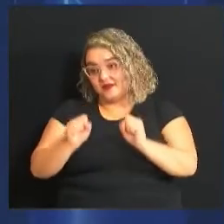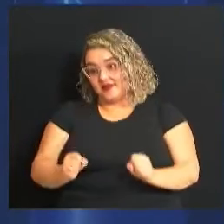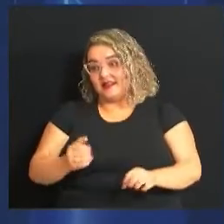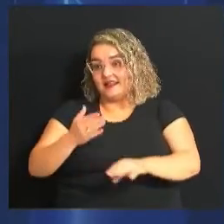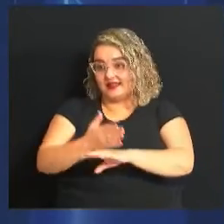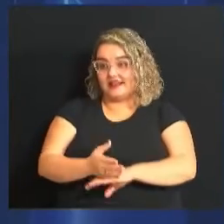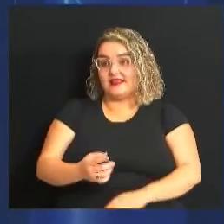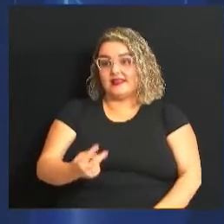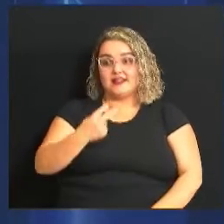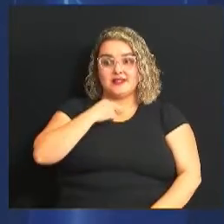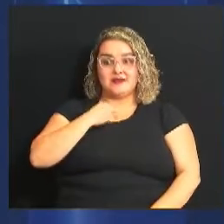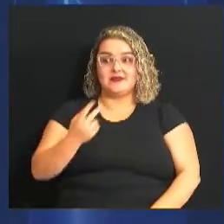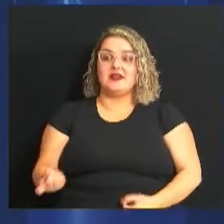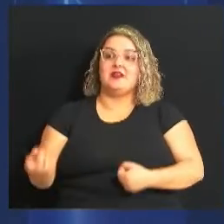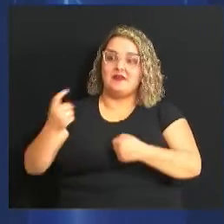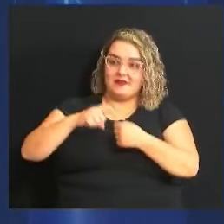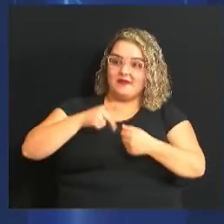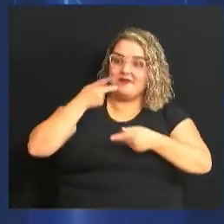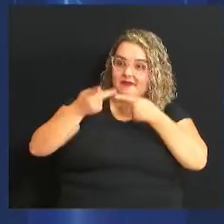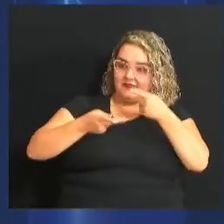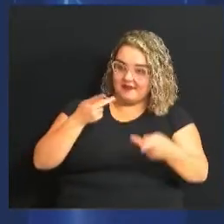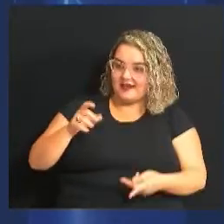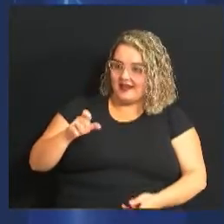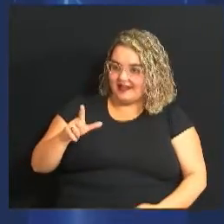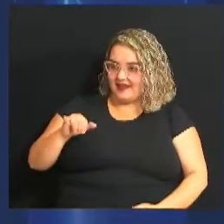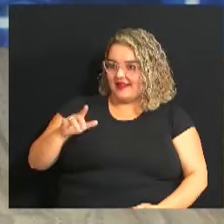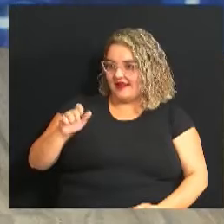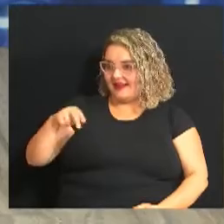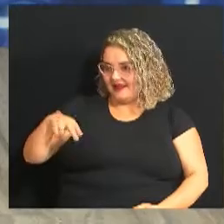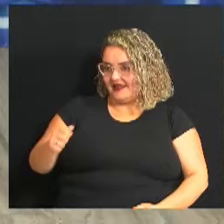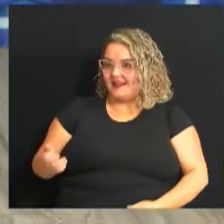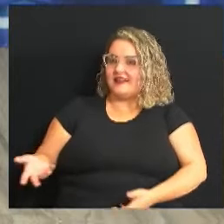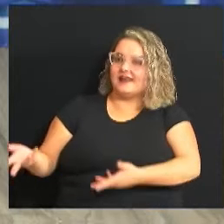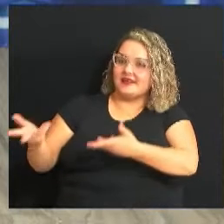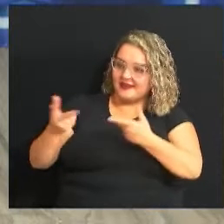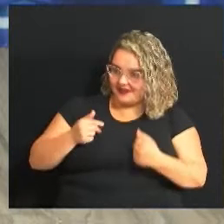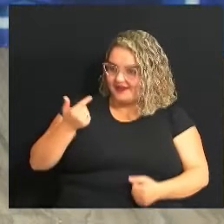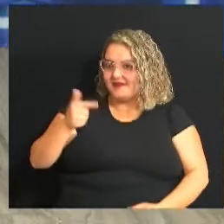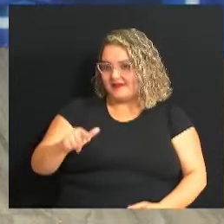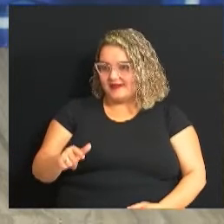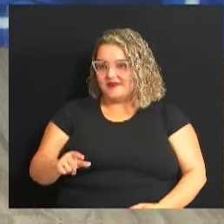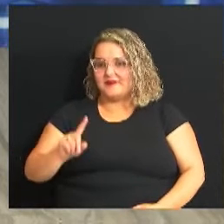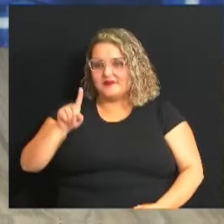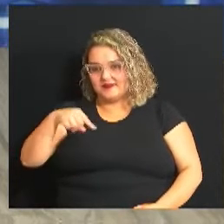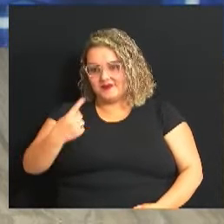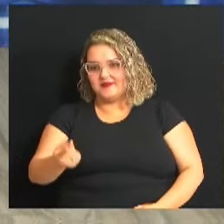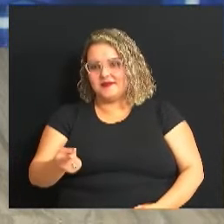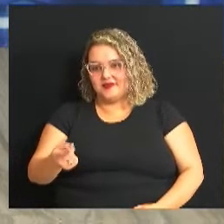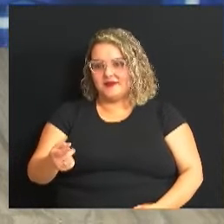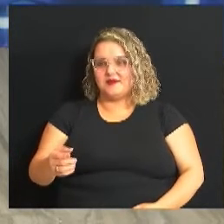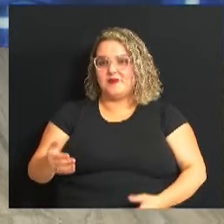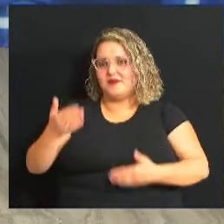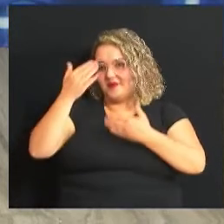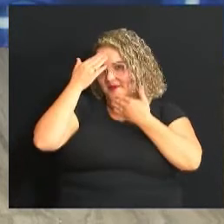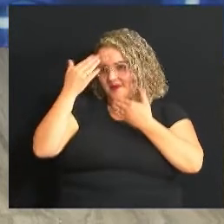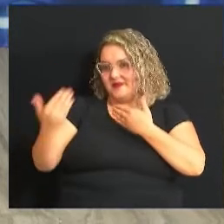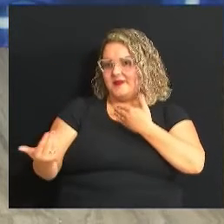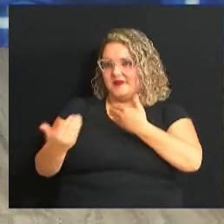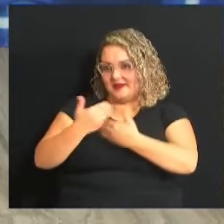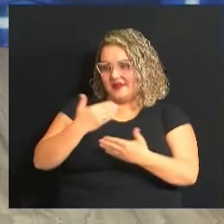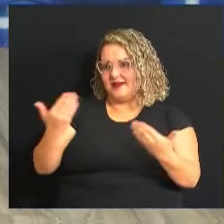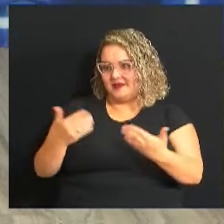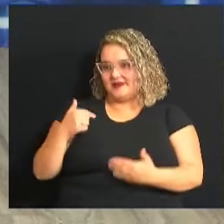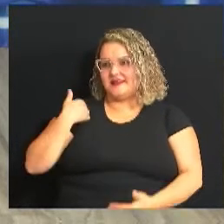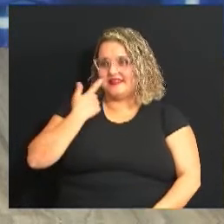a Eliane volta aqui para contar como é que foi, né, Eliane? Tá convidada para vir aqui em uma próxima edição. Obrigada pela sua participação hoje com a